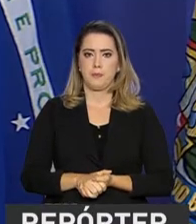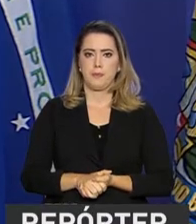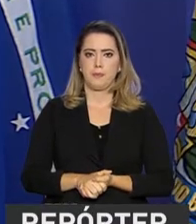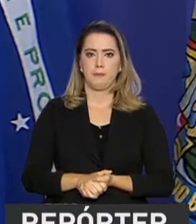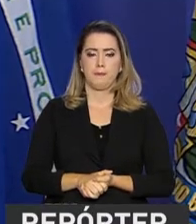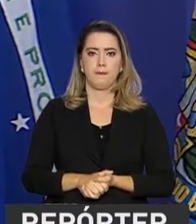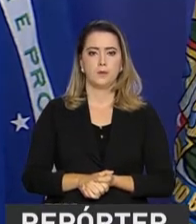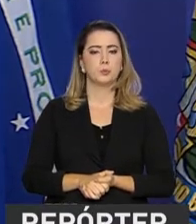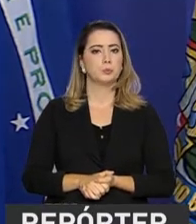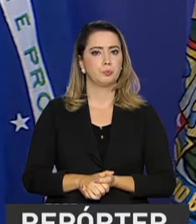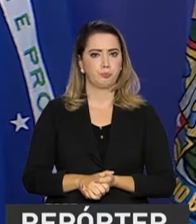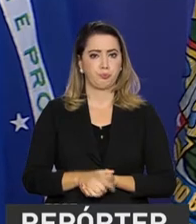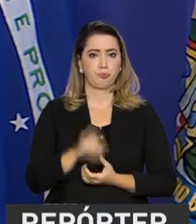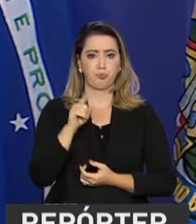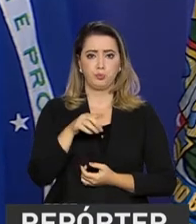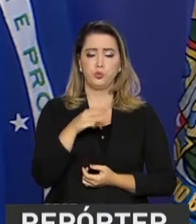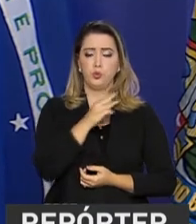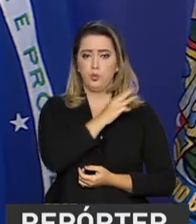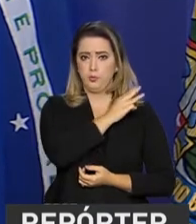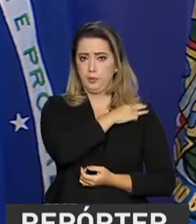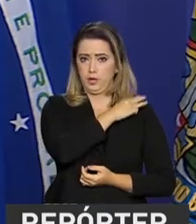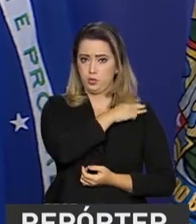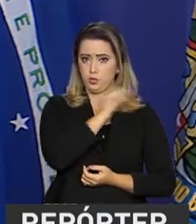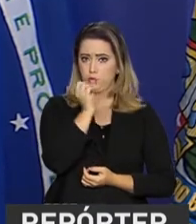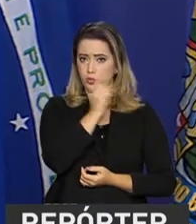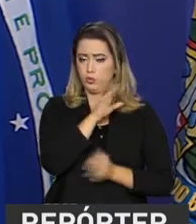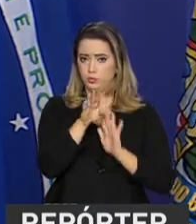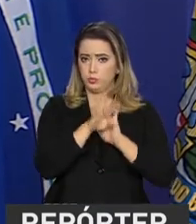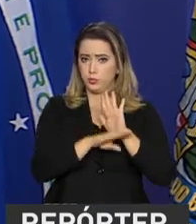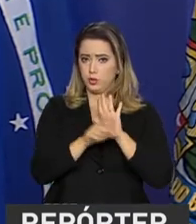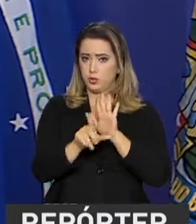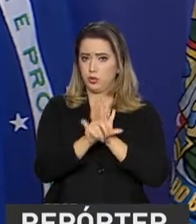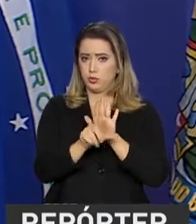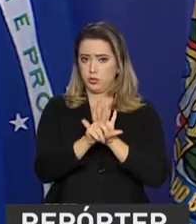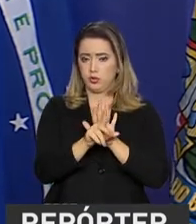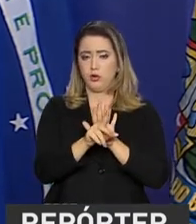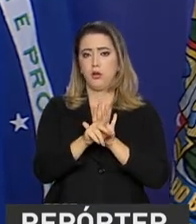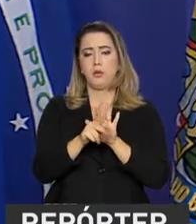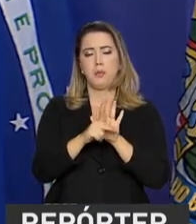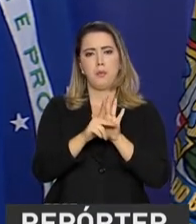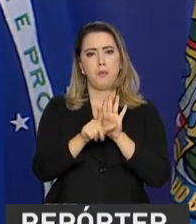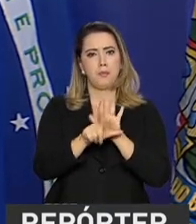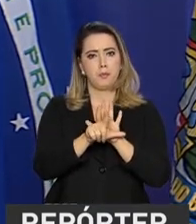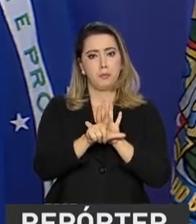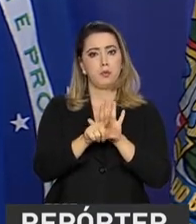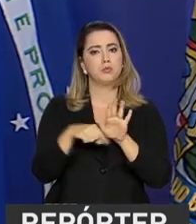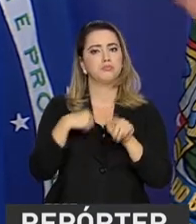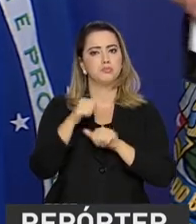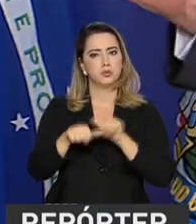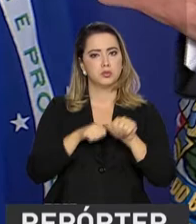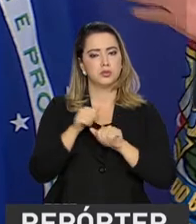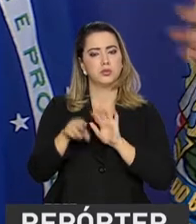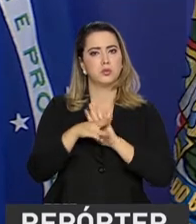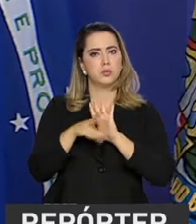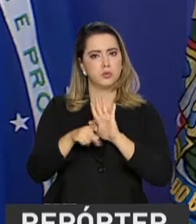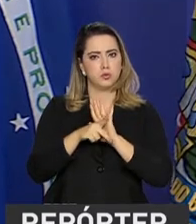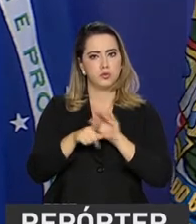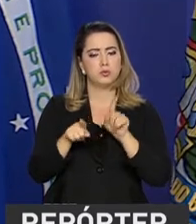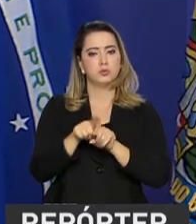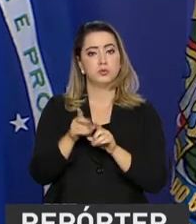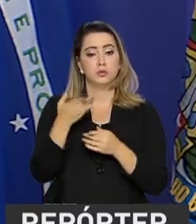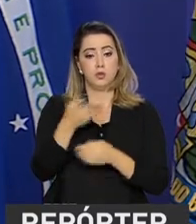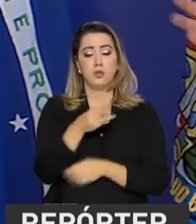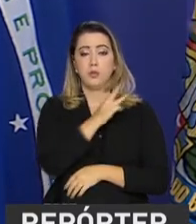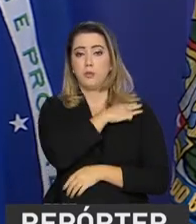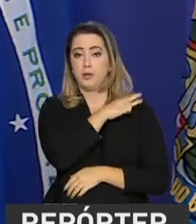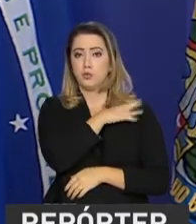outra é foi aprovada há o projeto de lei de conversão da medida provisória nós choramos está aí a reforma